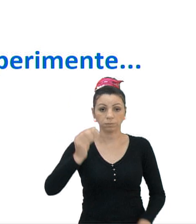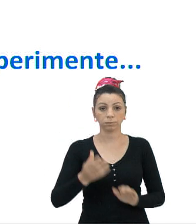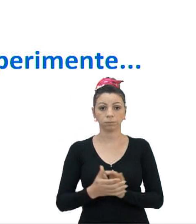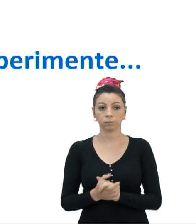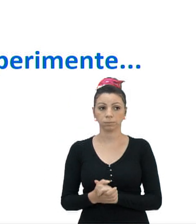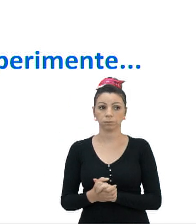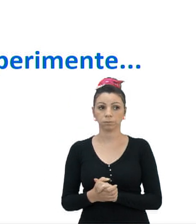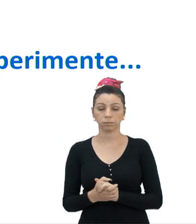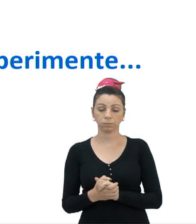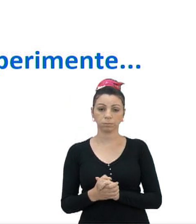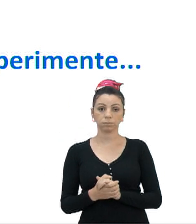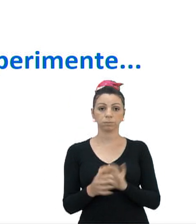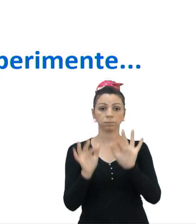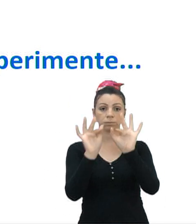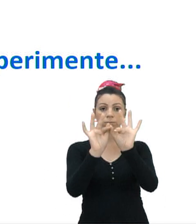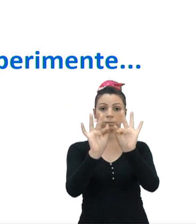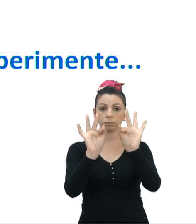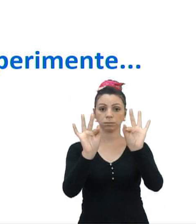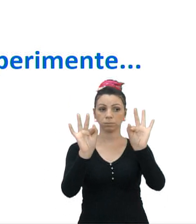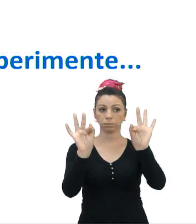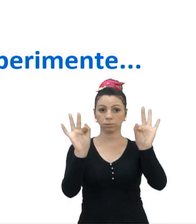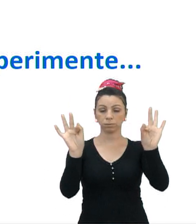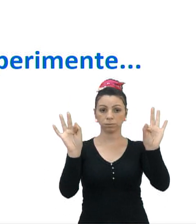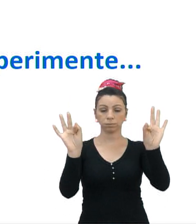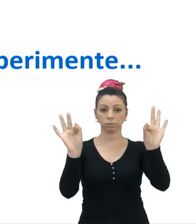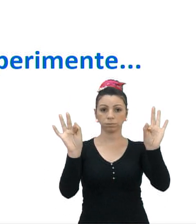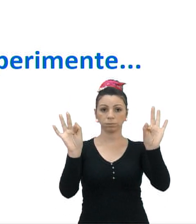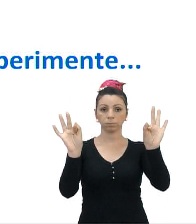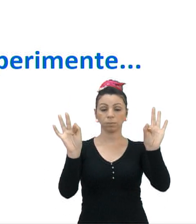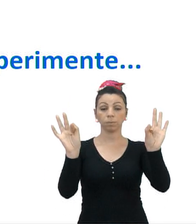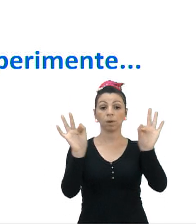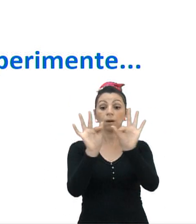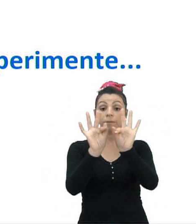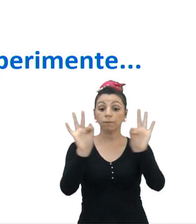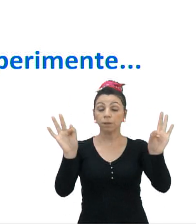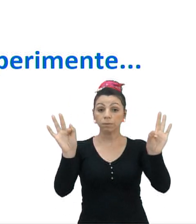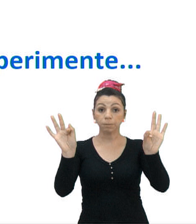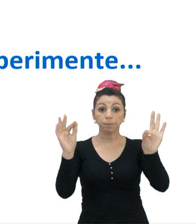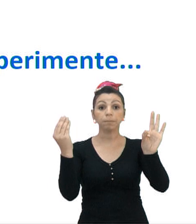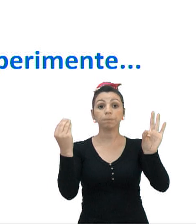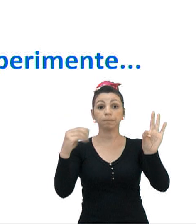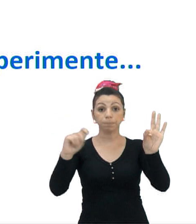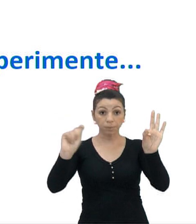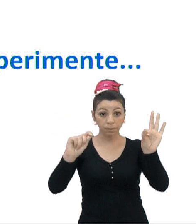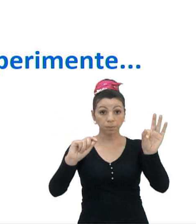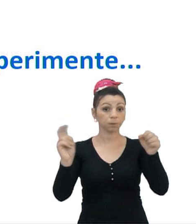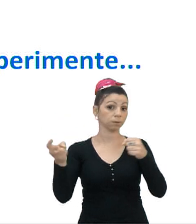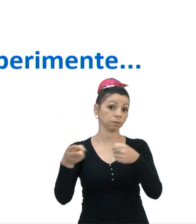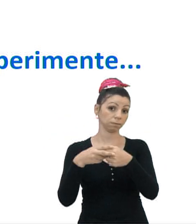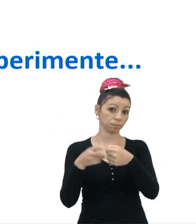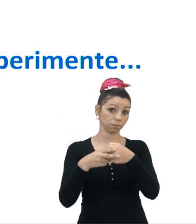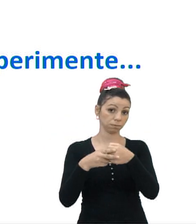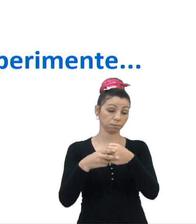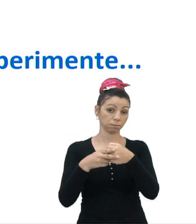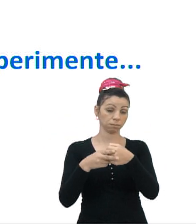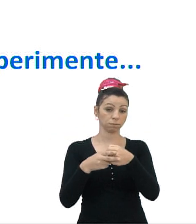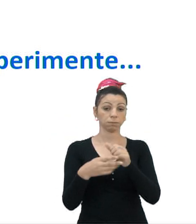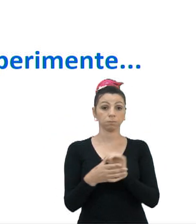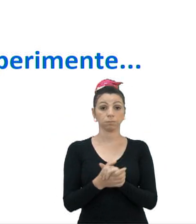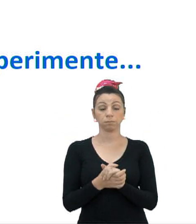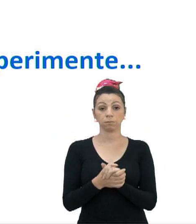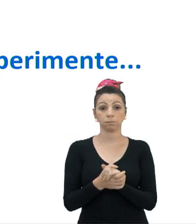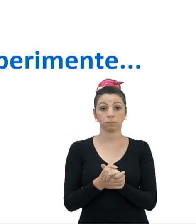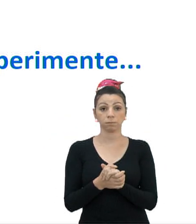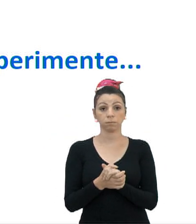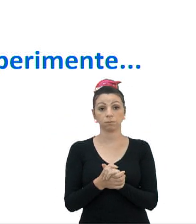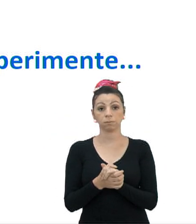turístico. E uma frase, ó, com verbo, tá? Dessa vez a frase precisa ter verbo. E essa frase